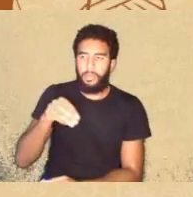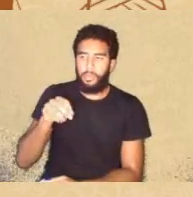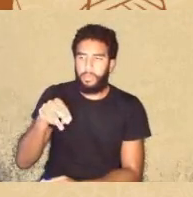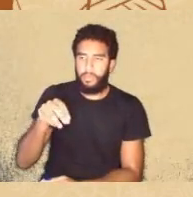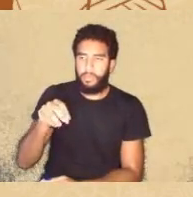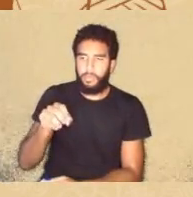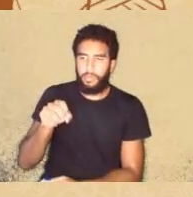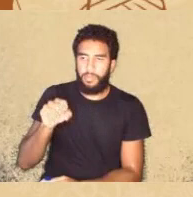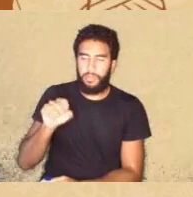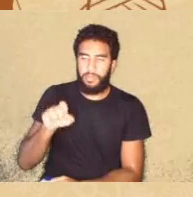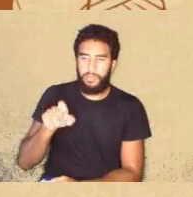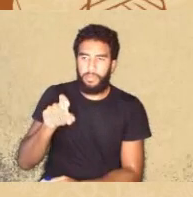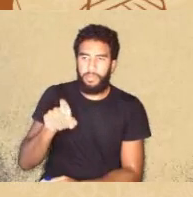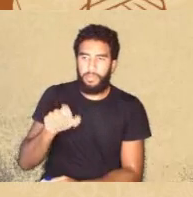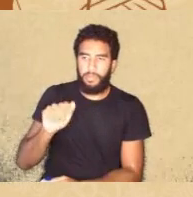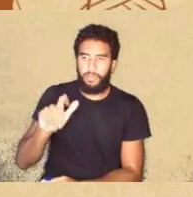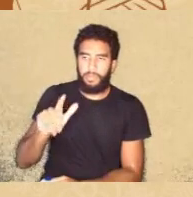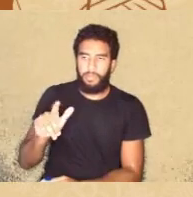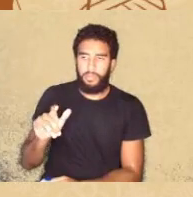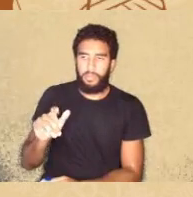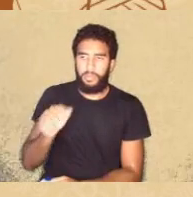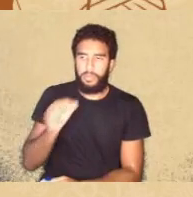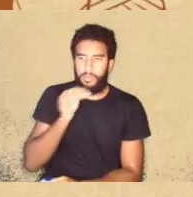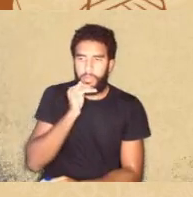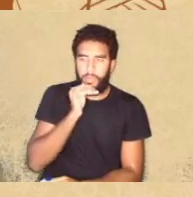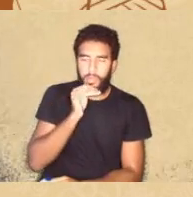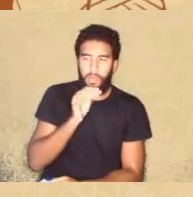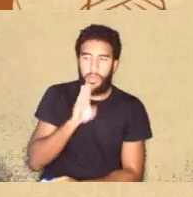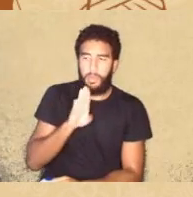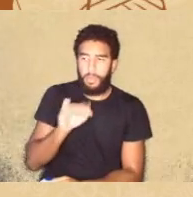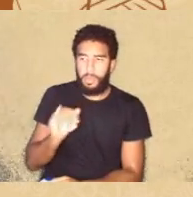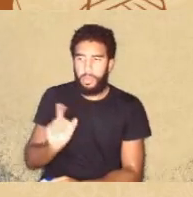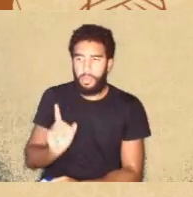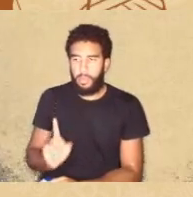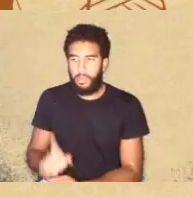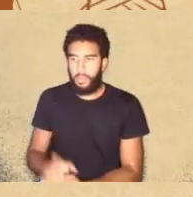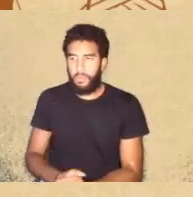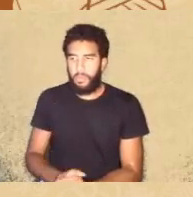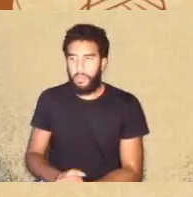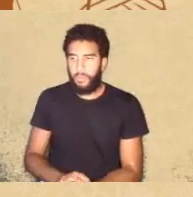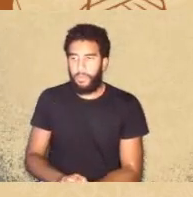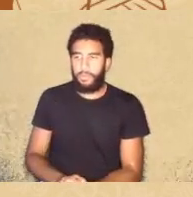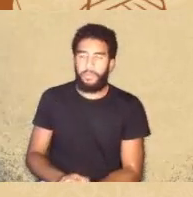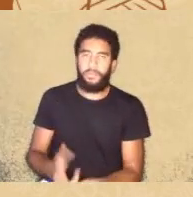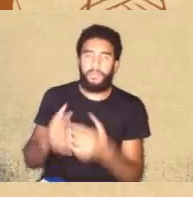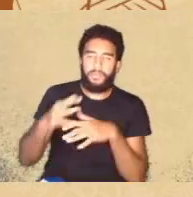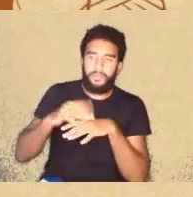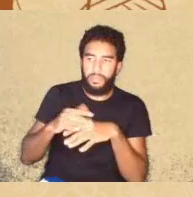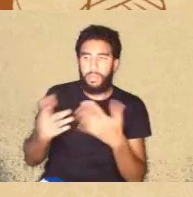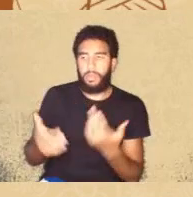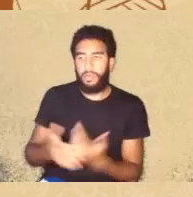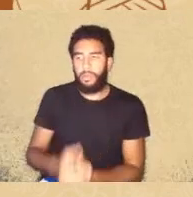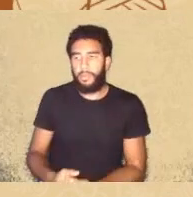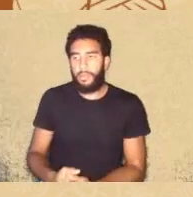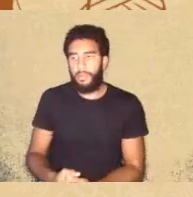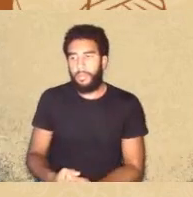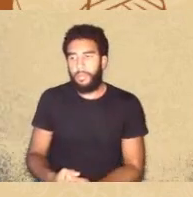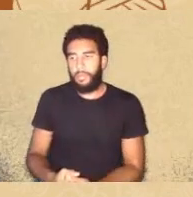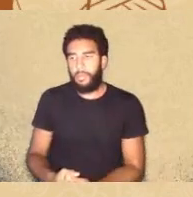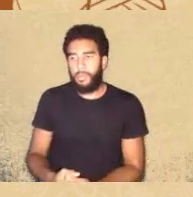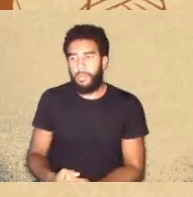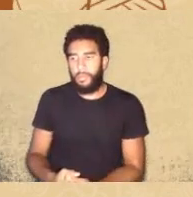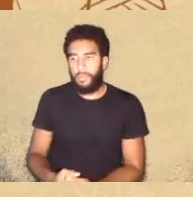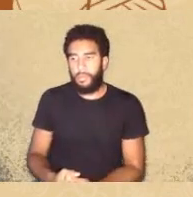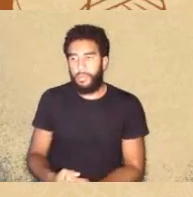ser homossexual, mas bissexual não, você está doente, tá? Se localize. É como isso se